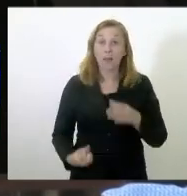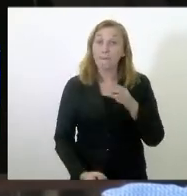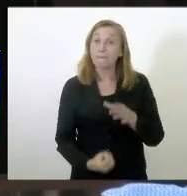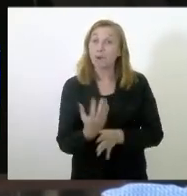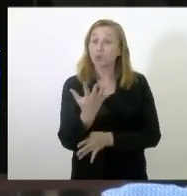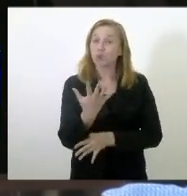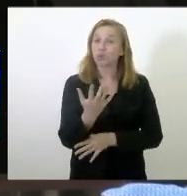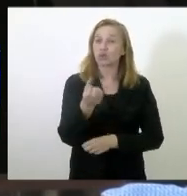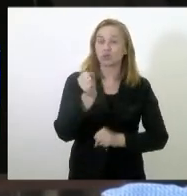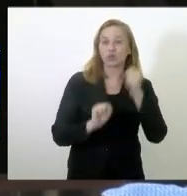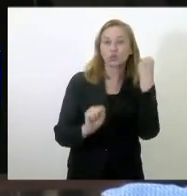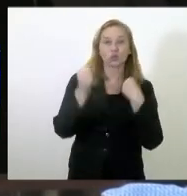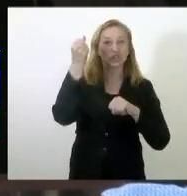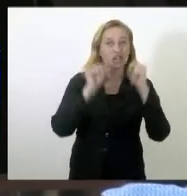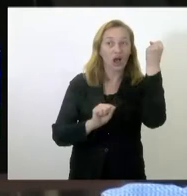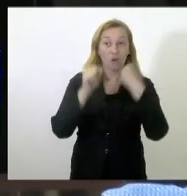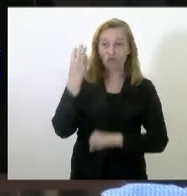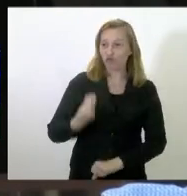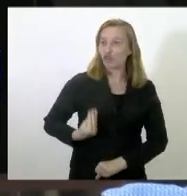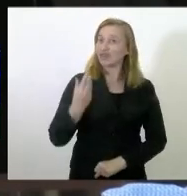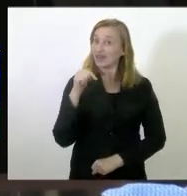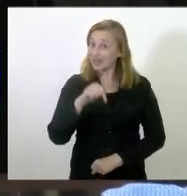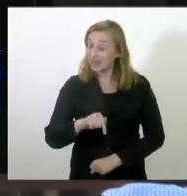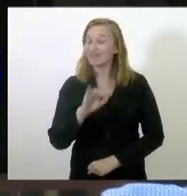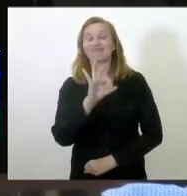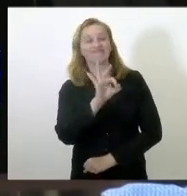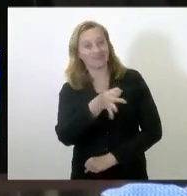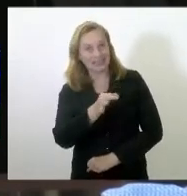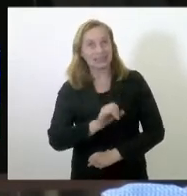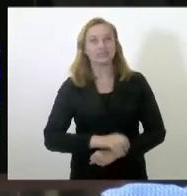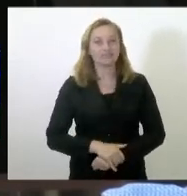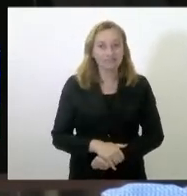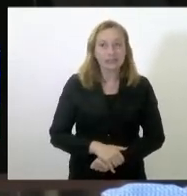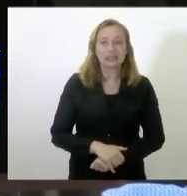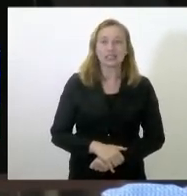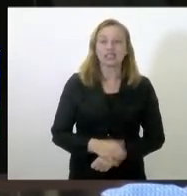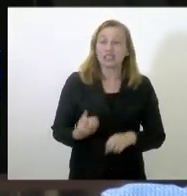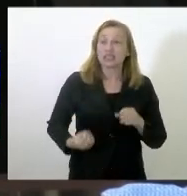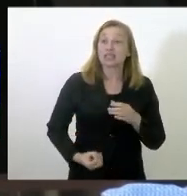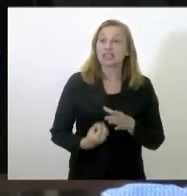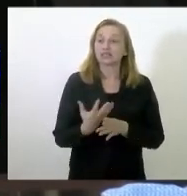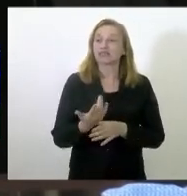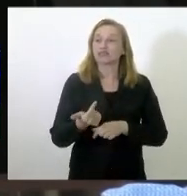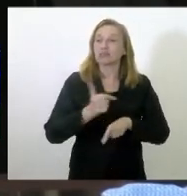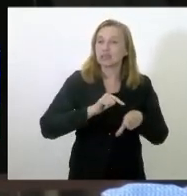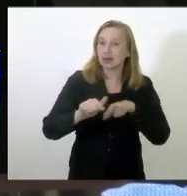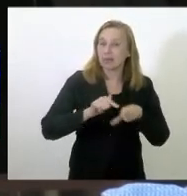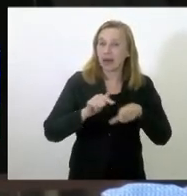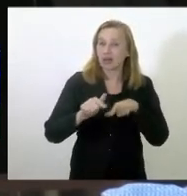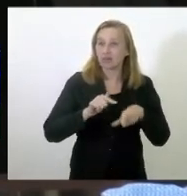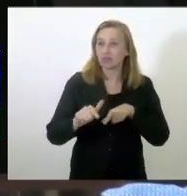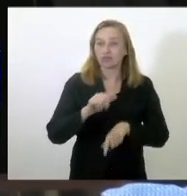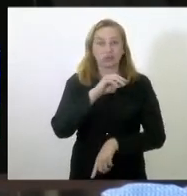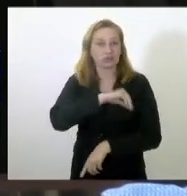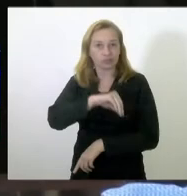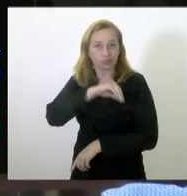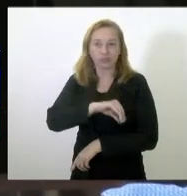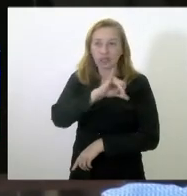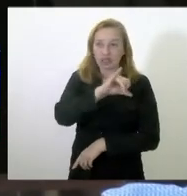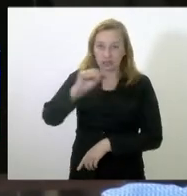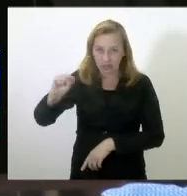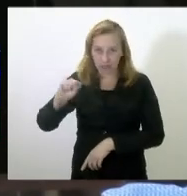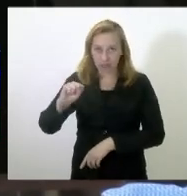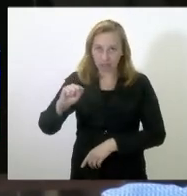industrial estivesse aqui. Porque aí, sim, estaria gerando emprego, renda e